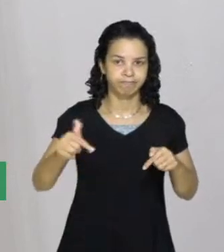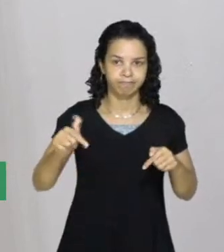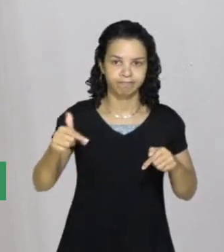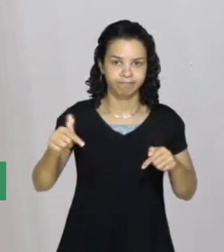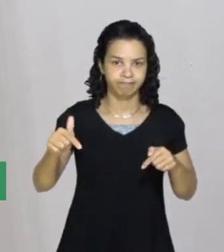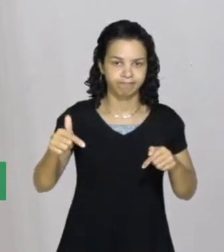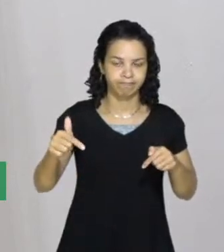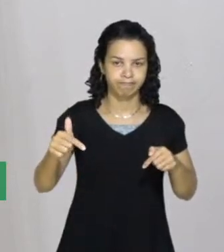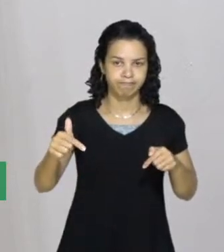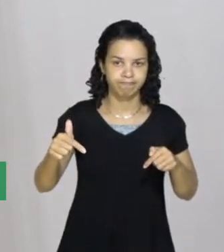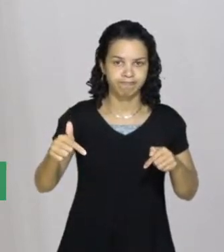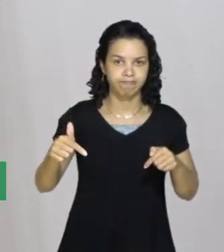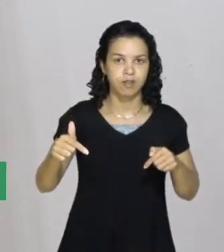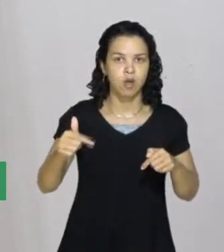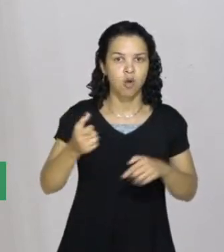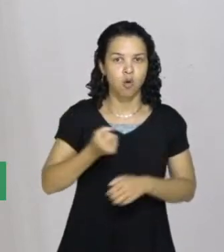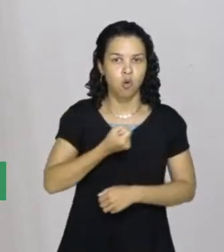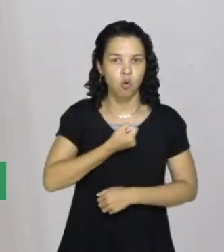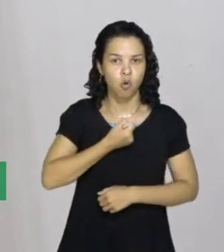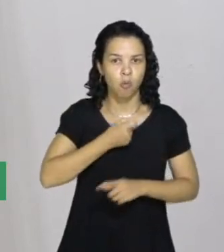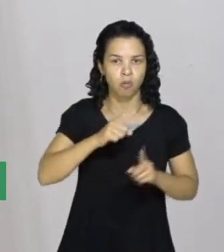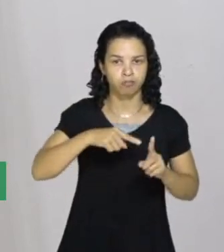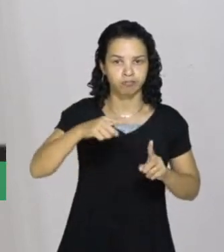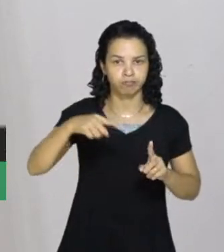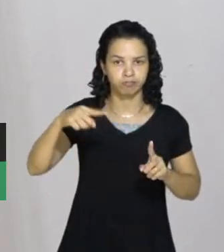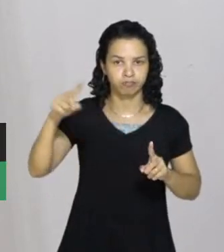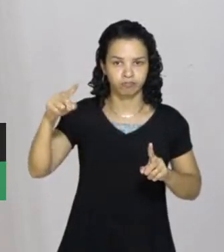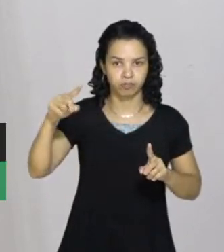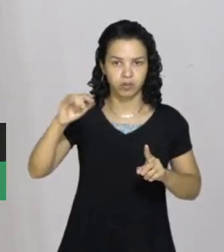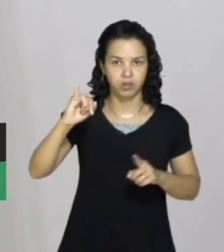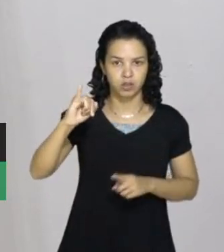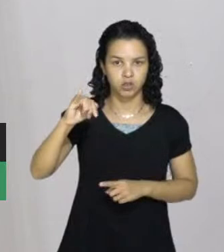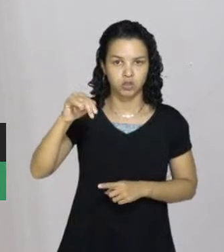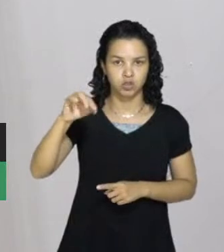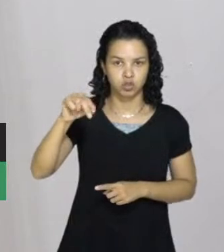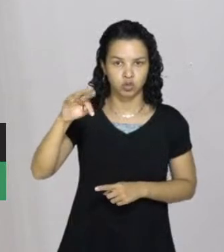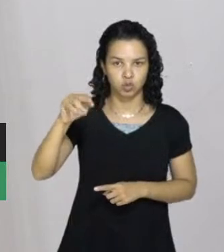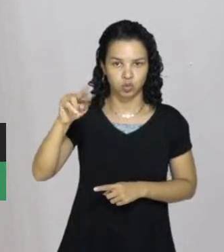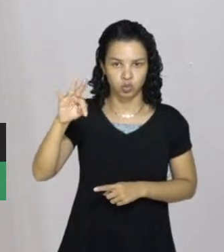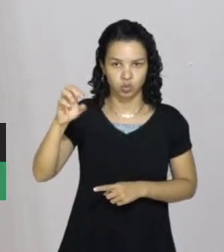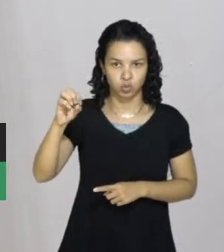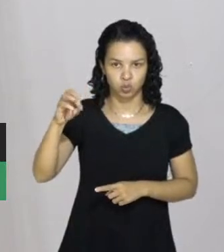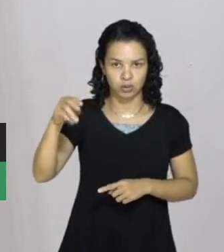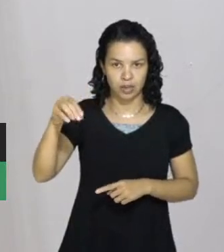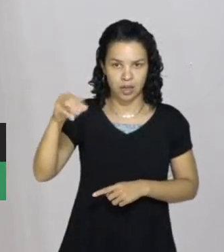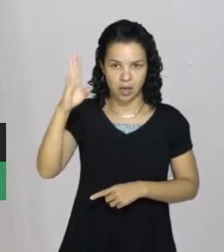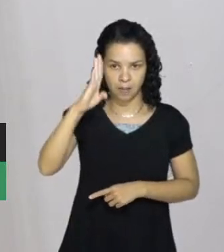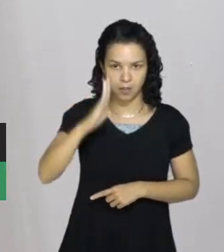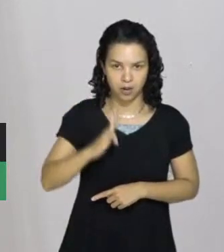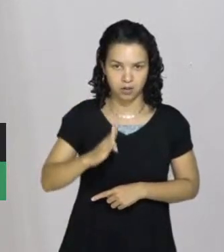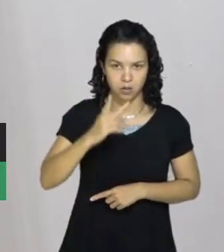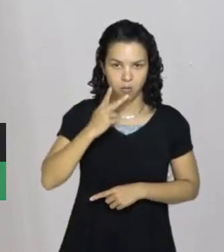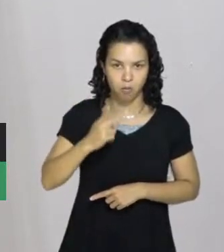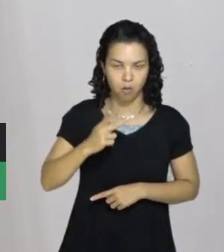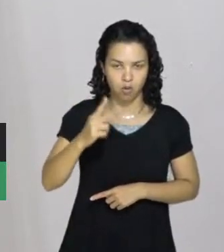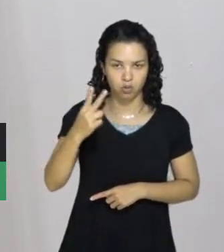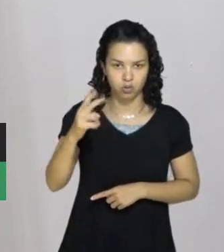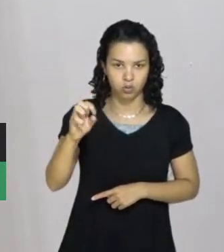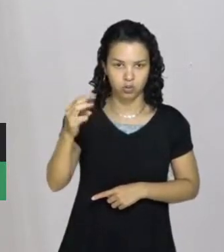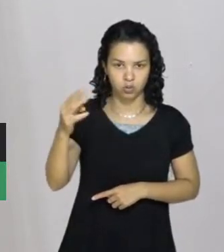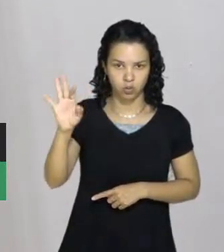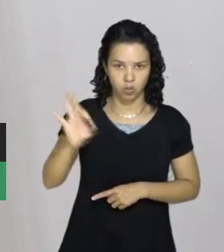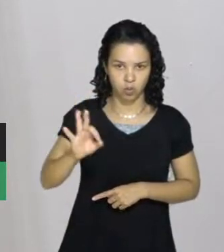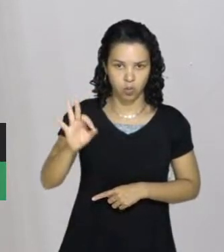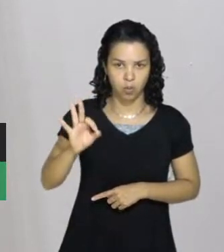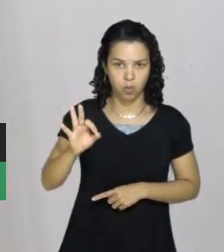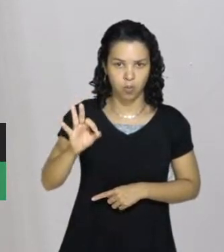Brasil mostram que 72,3% da população total de nosso Estado